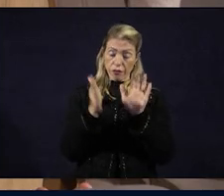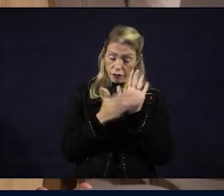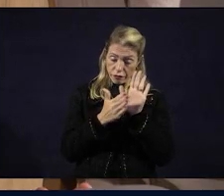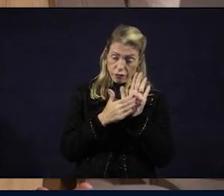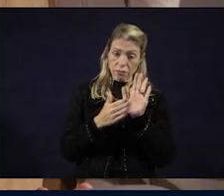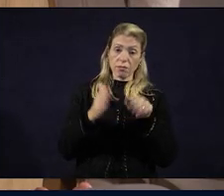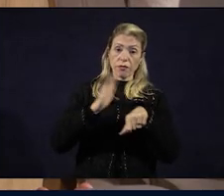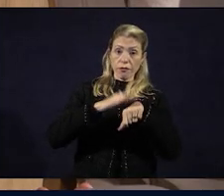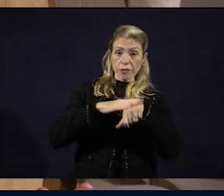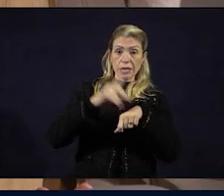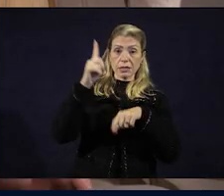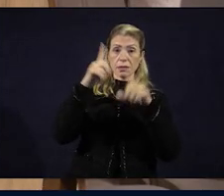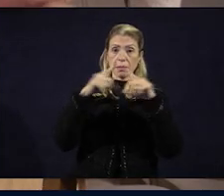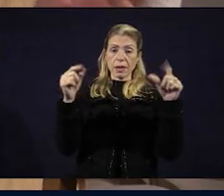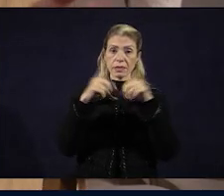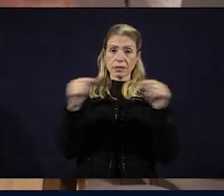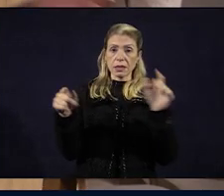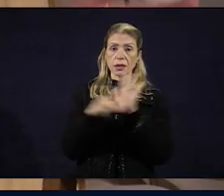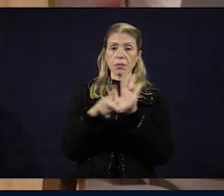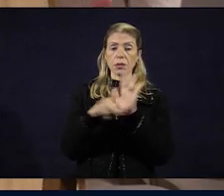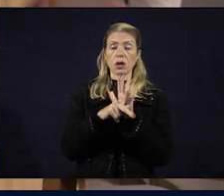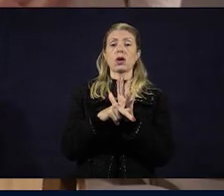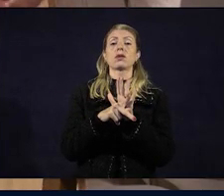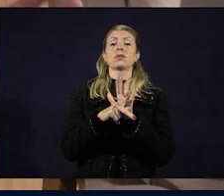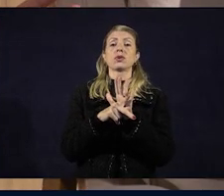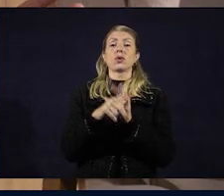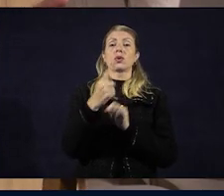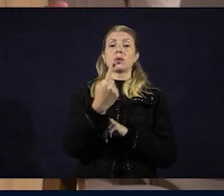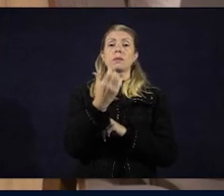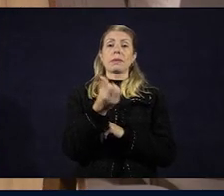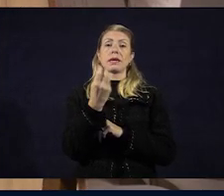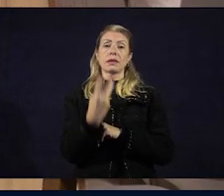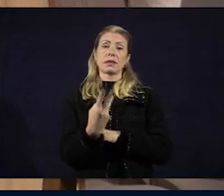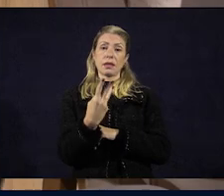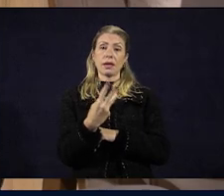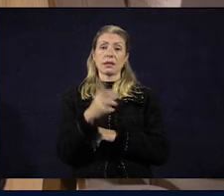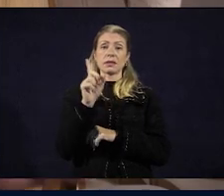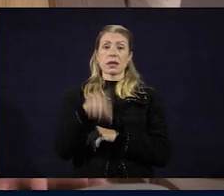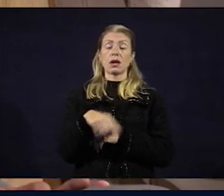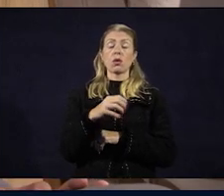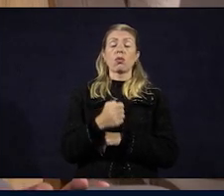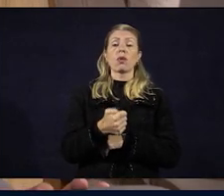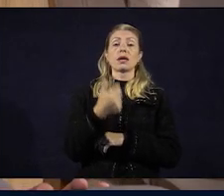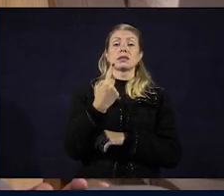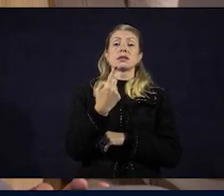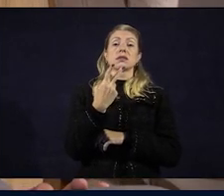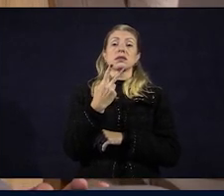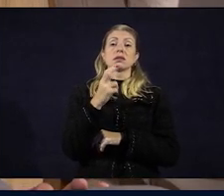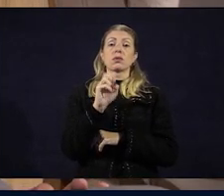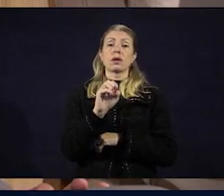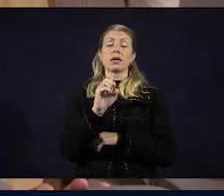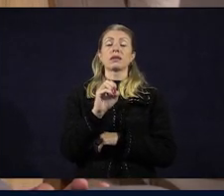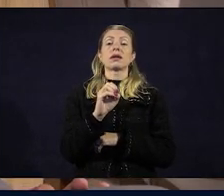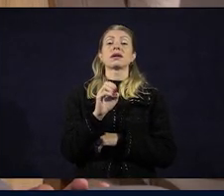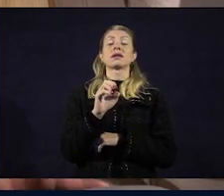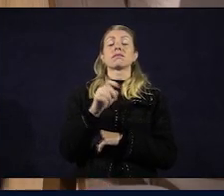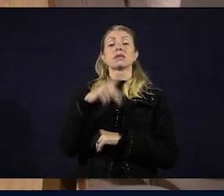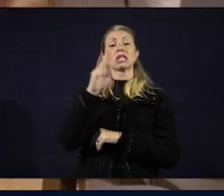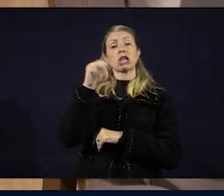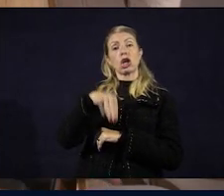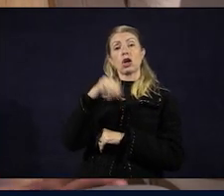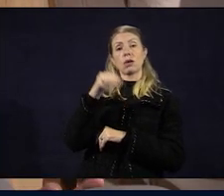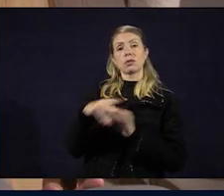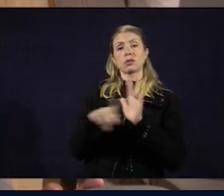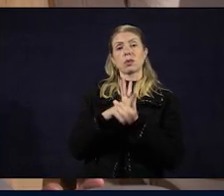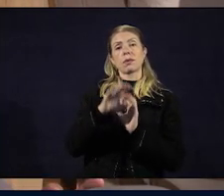BR-163, a rodovia concedida, 414-080. Então, são quase 850 quilômetros de rodovia hoje que está a cargo da Eco Rodovias, fazendo